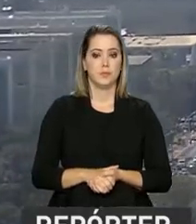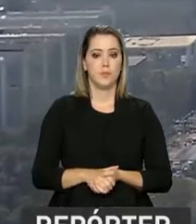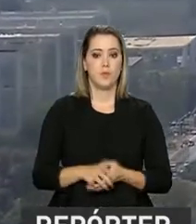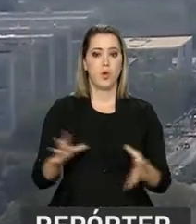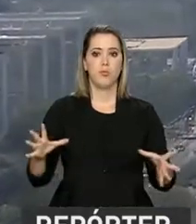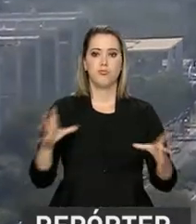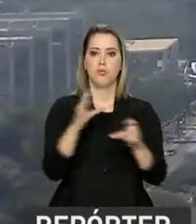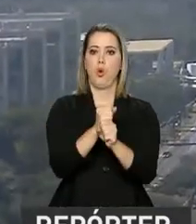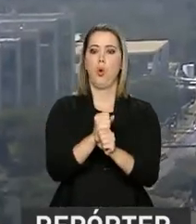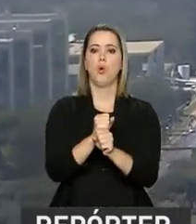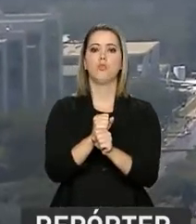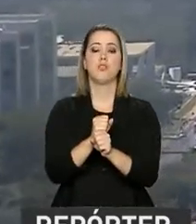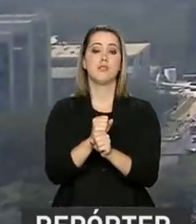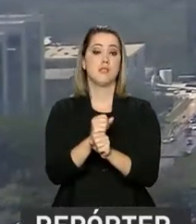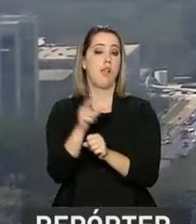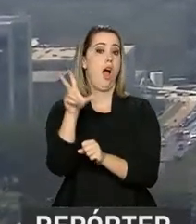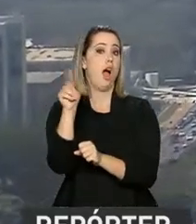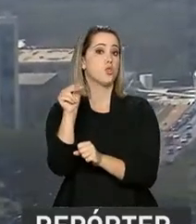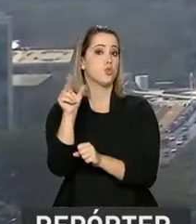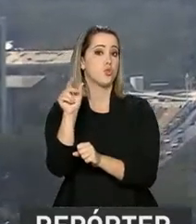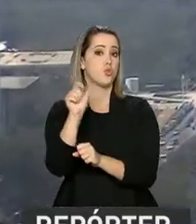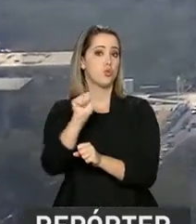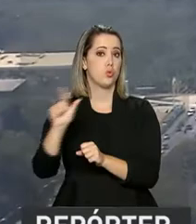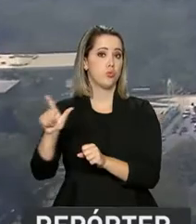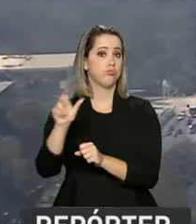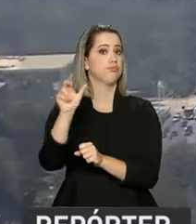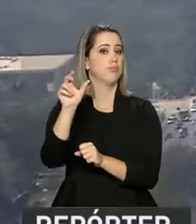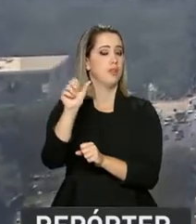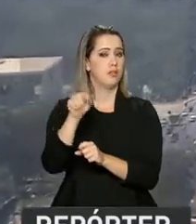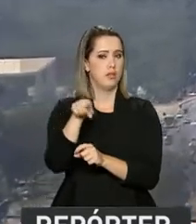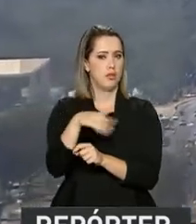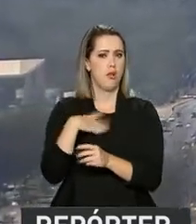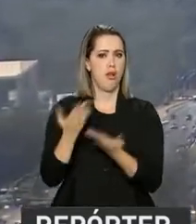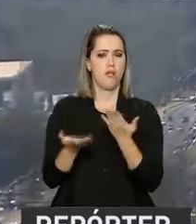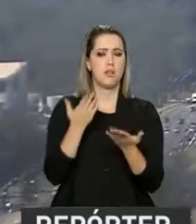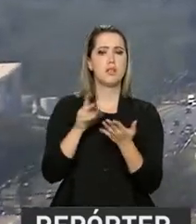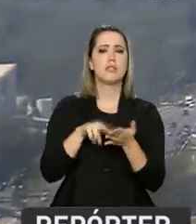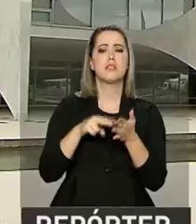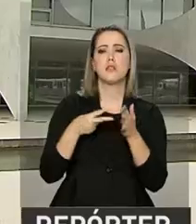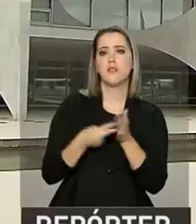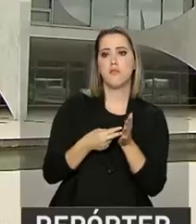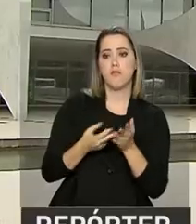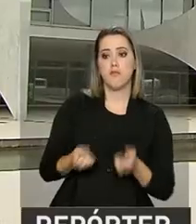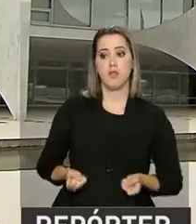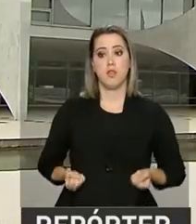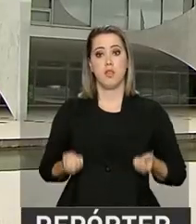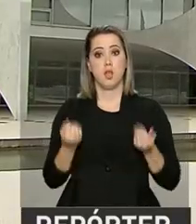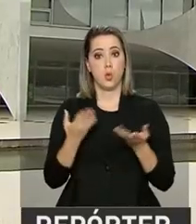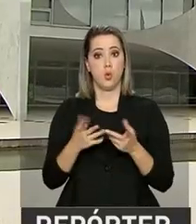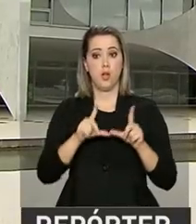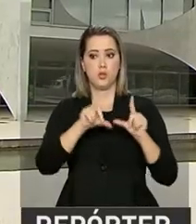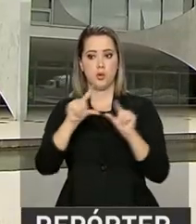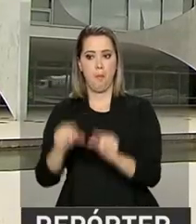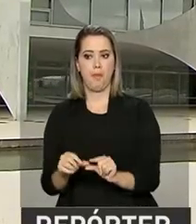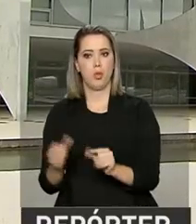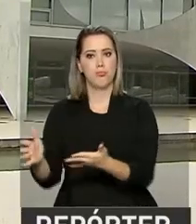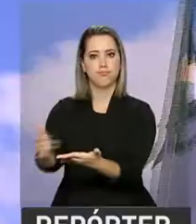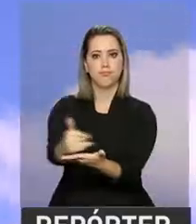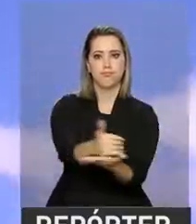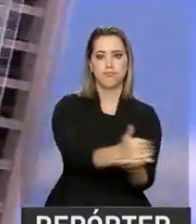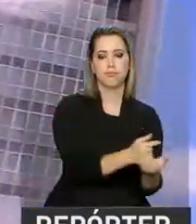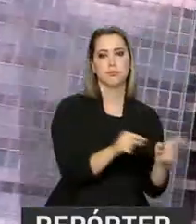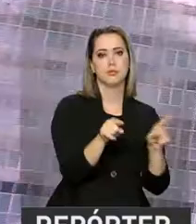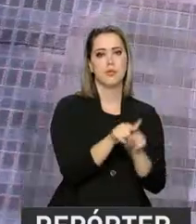Contas no azul. As receitas superaram as despesas no mês passado no setor público, que inclui o governo federal,